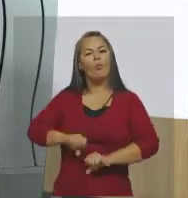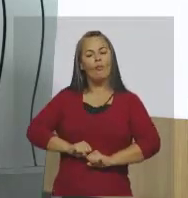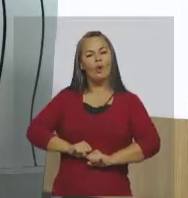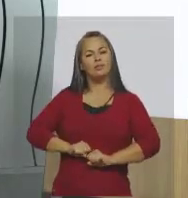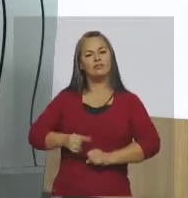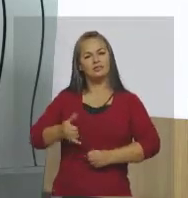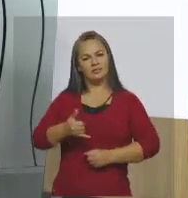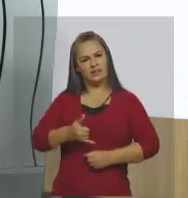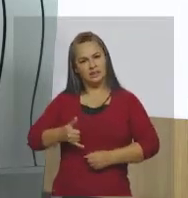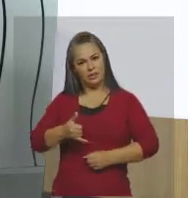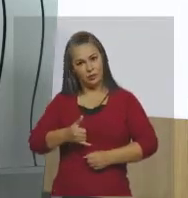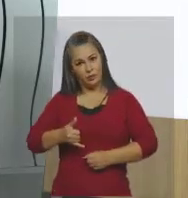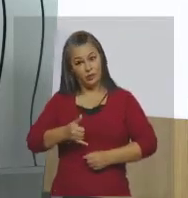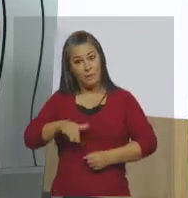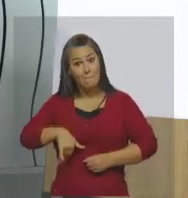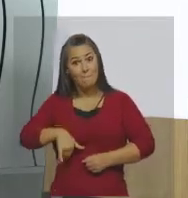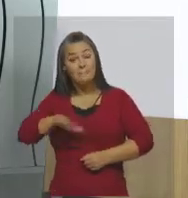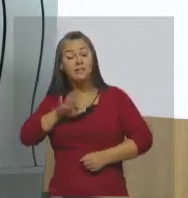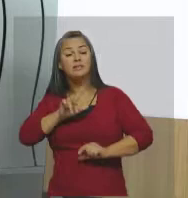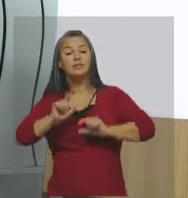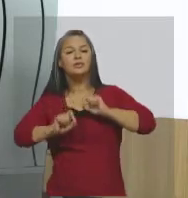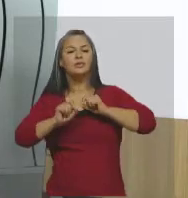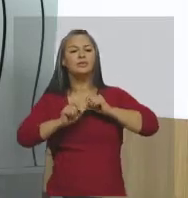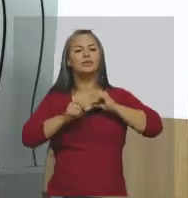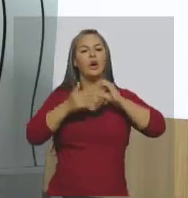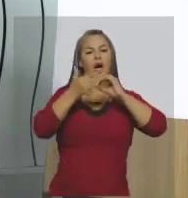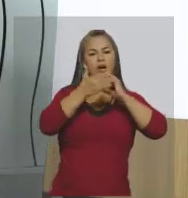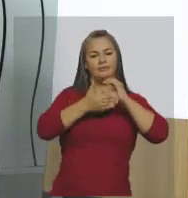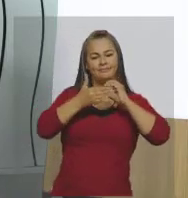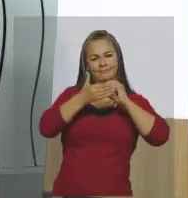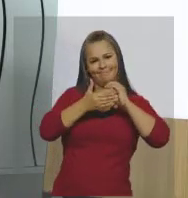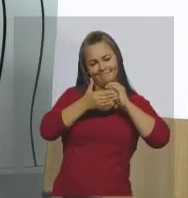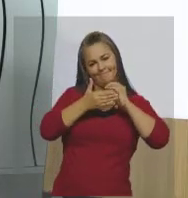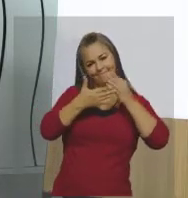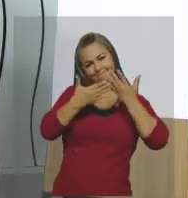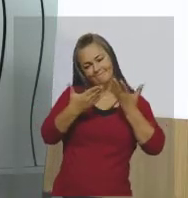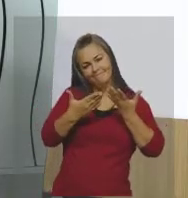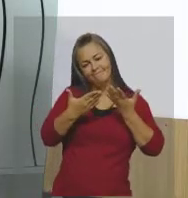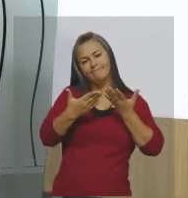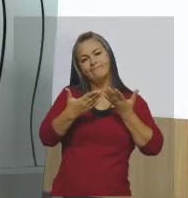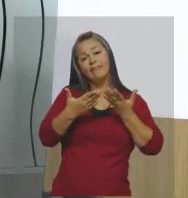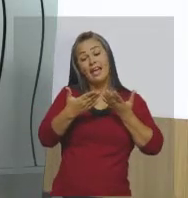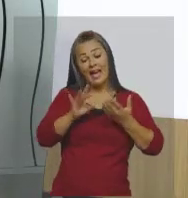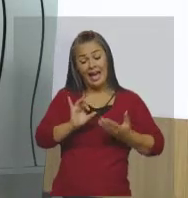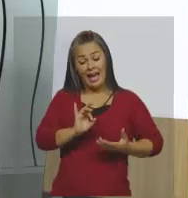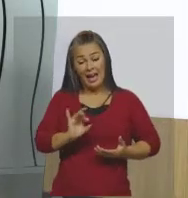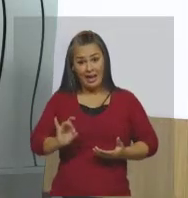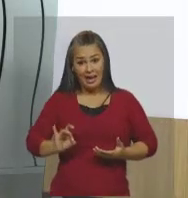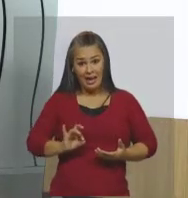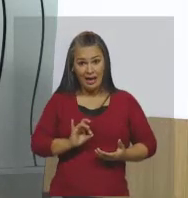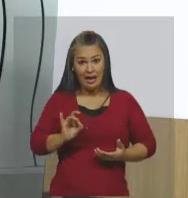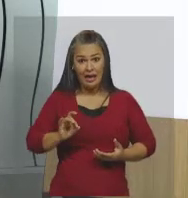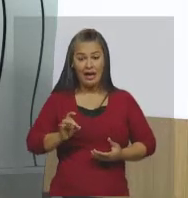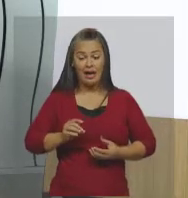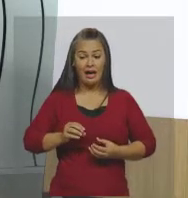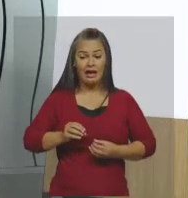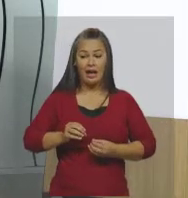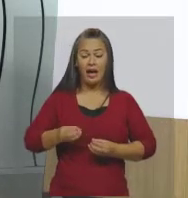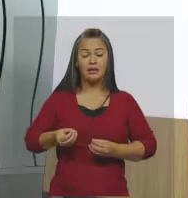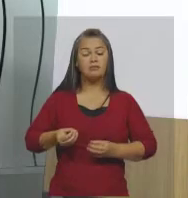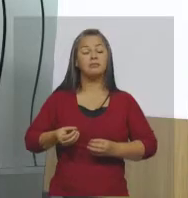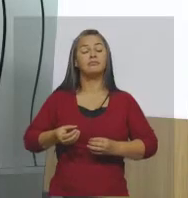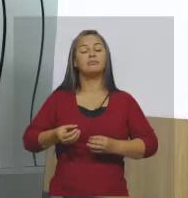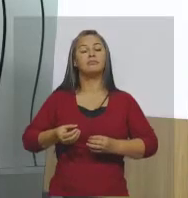glicose. A gente consegue estocar glicose no fígado e tal, mas cada molécula de glicose, ela